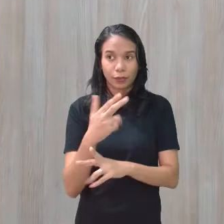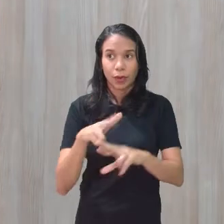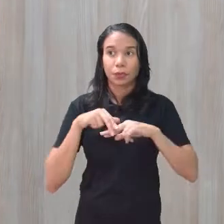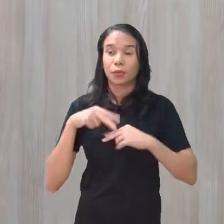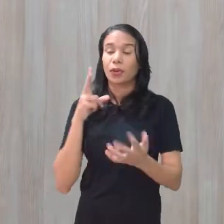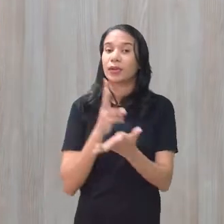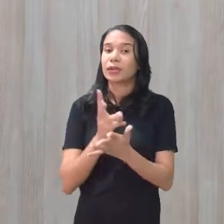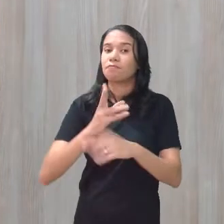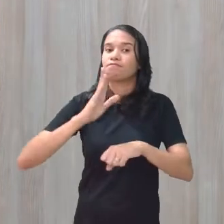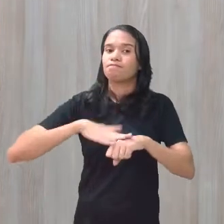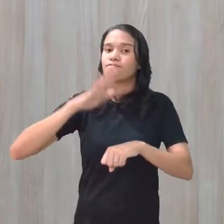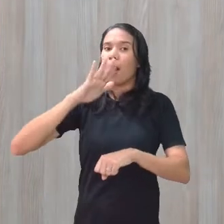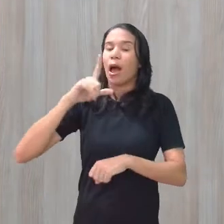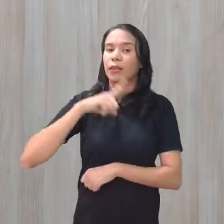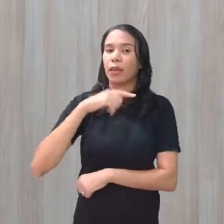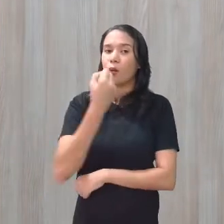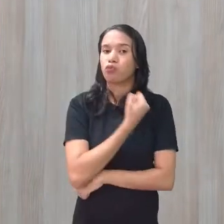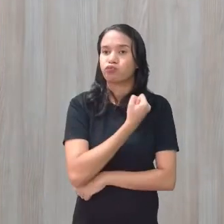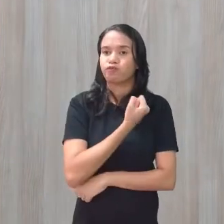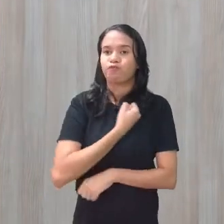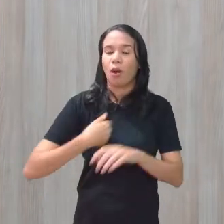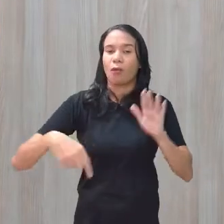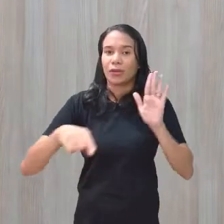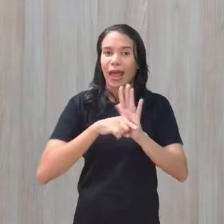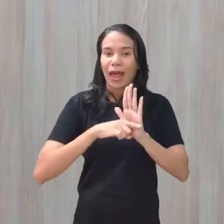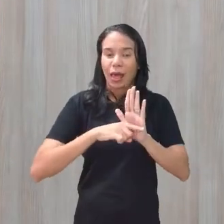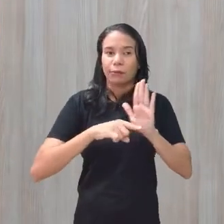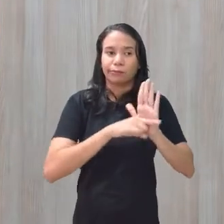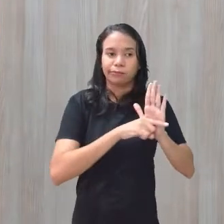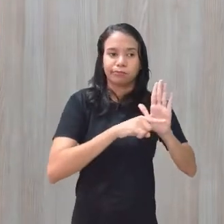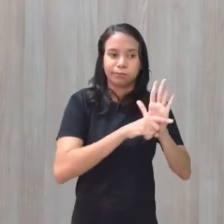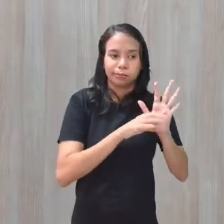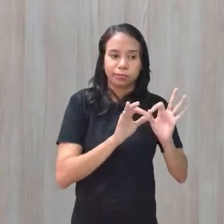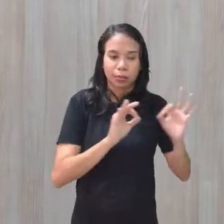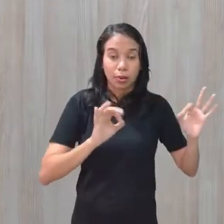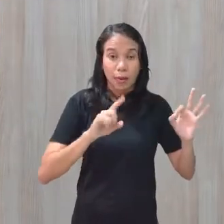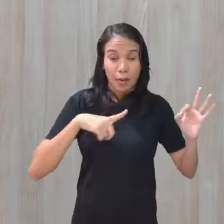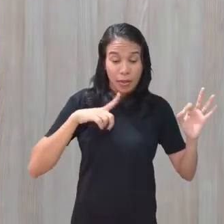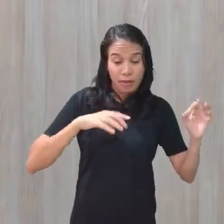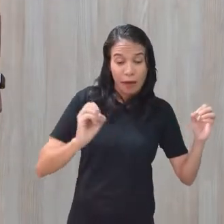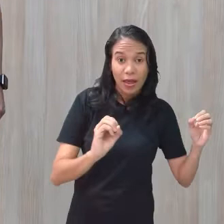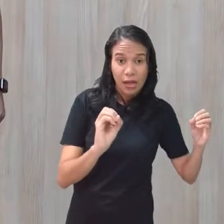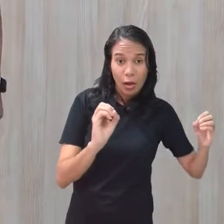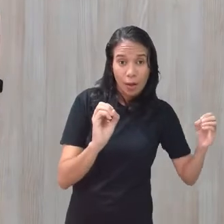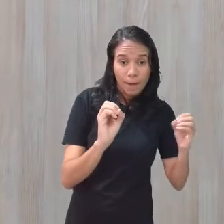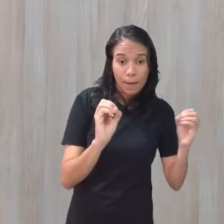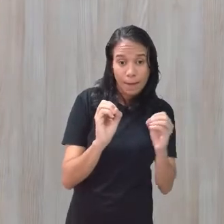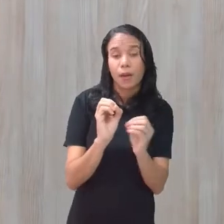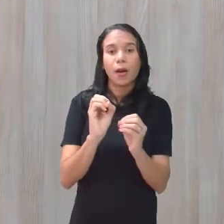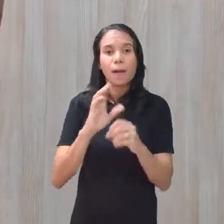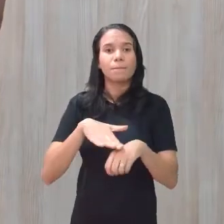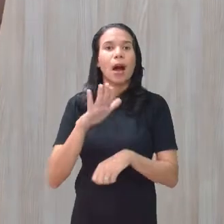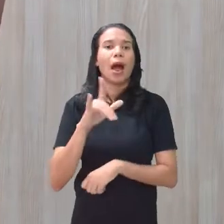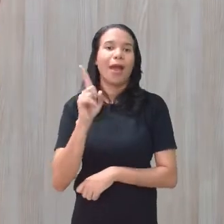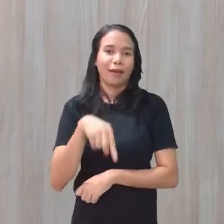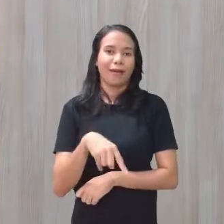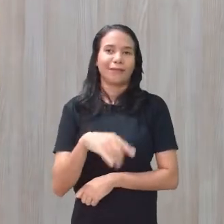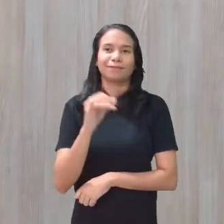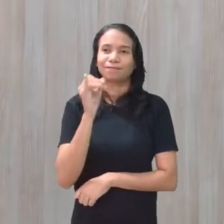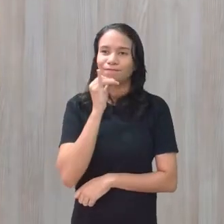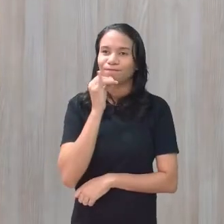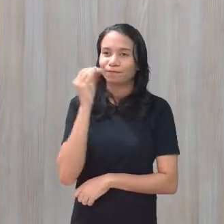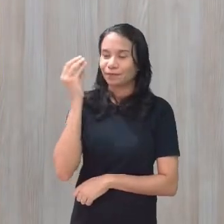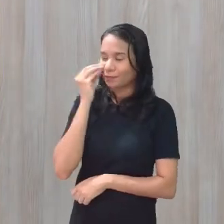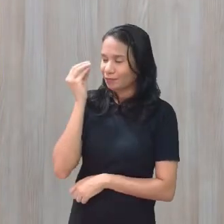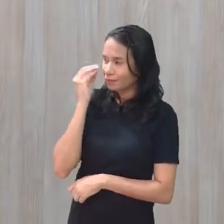quanto mais o número negativo ele estiver mais próximo do zero, maior ele é, certo? Então, pode notar